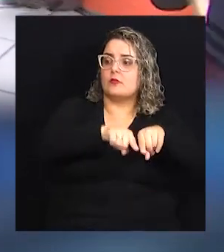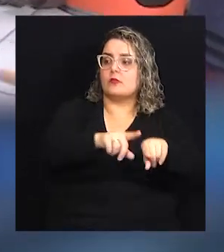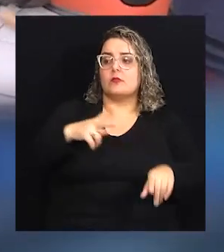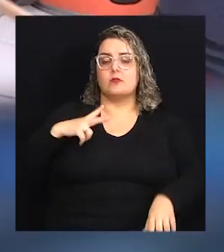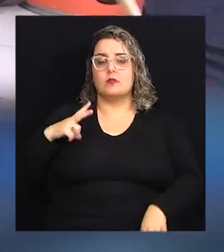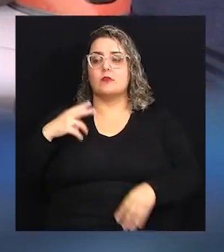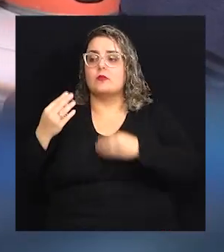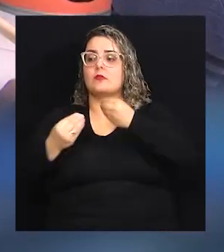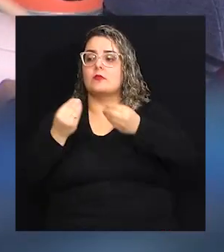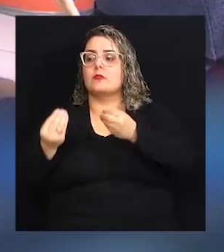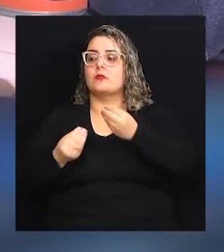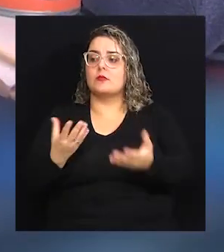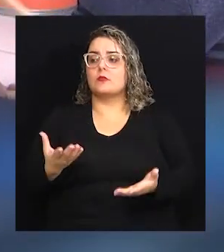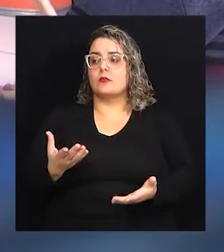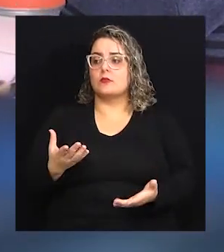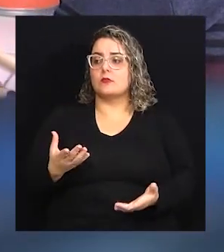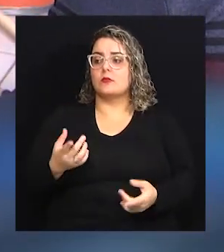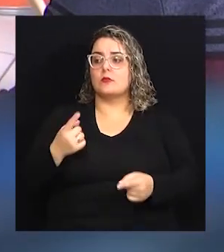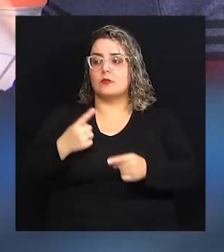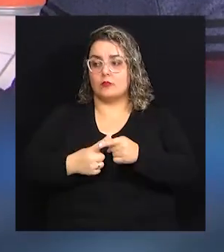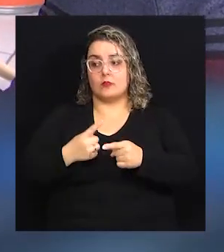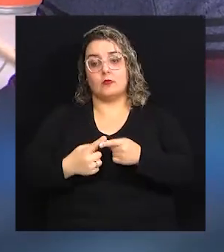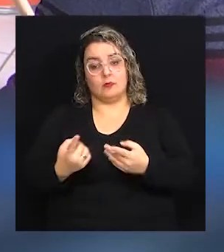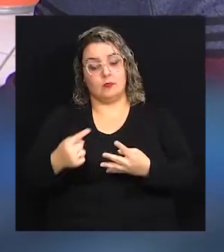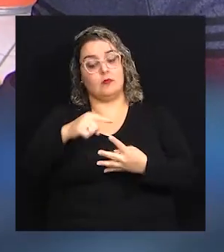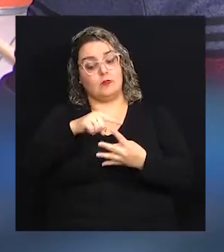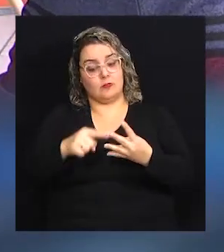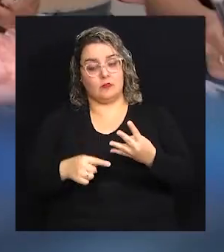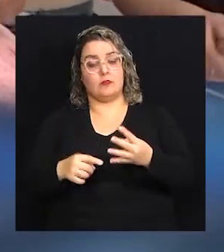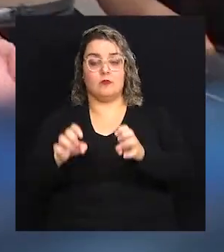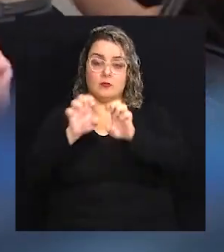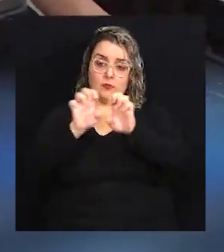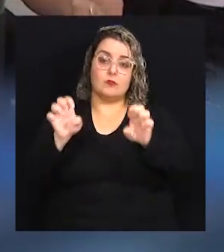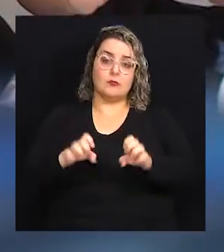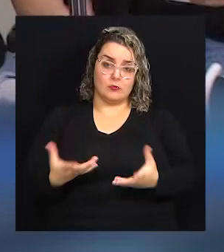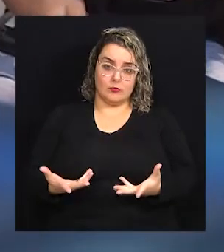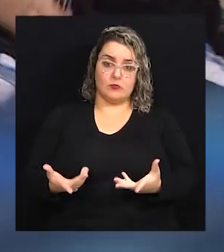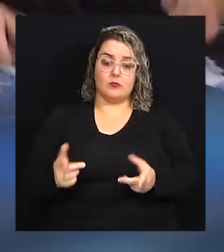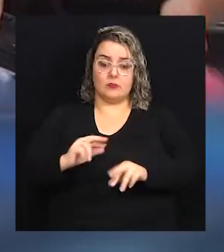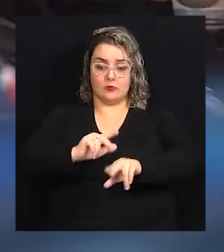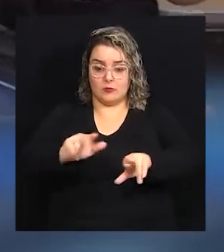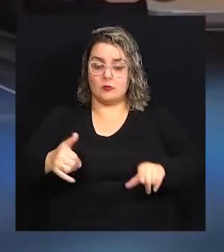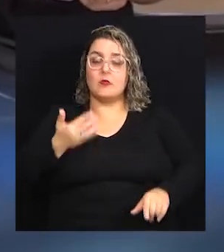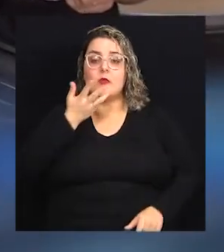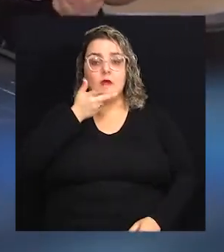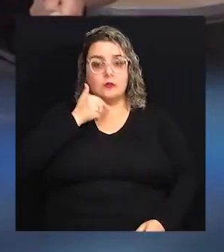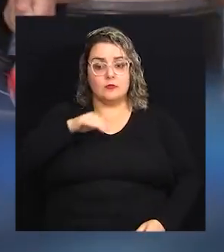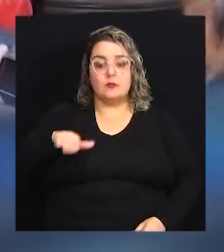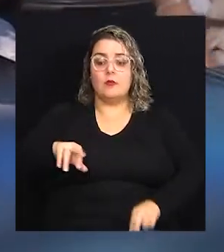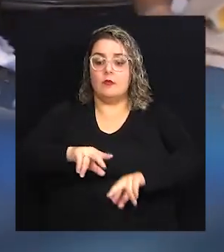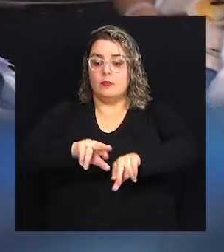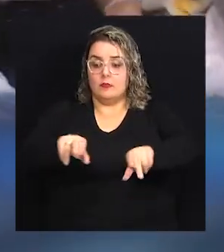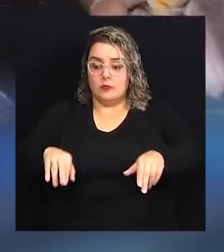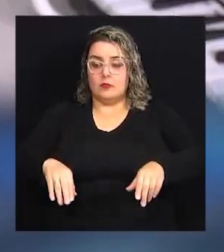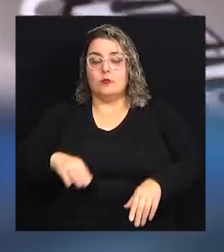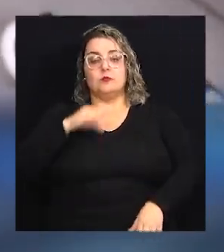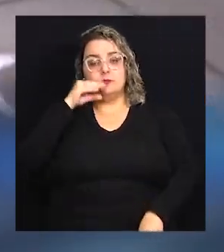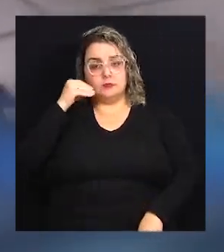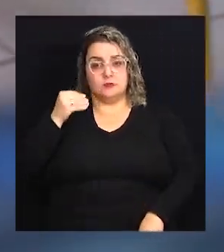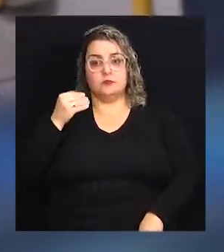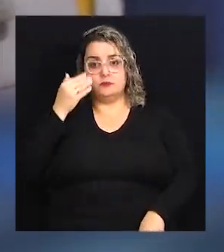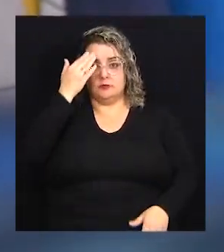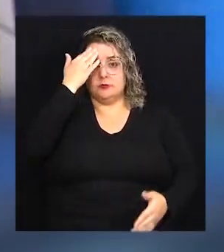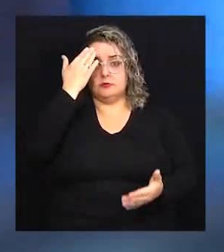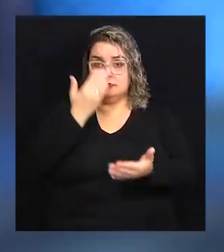tem parceria privada, como é que funciona? Porque são 4 estruturas, é muita criança, é muito funcionário, então